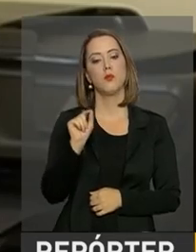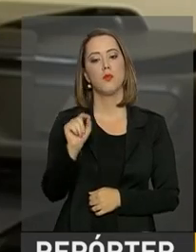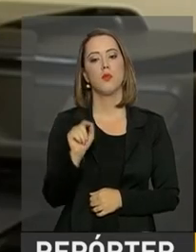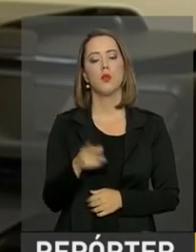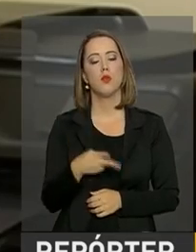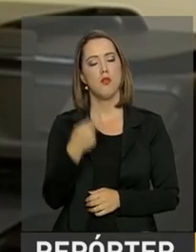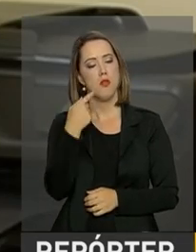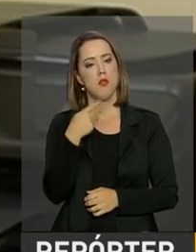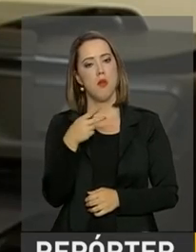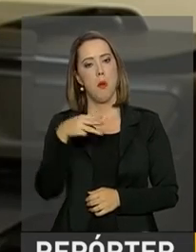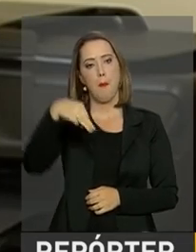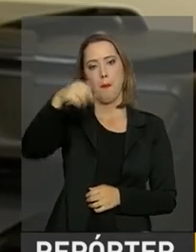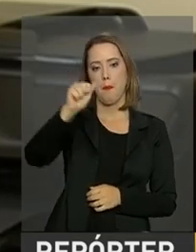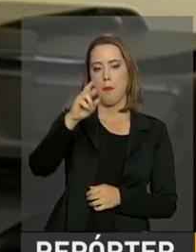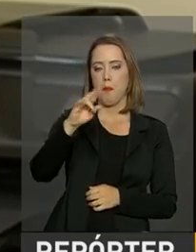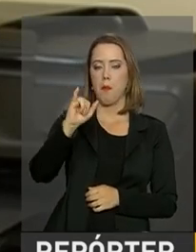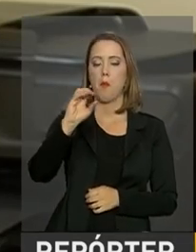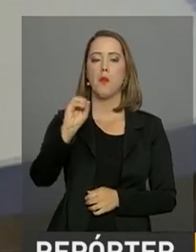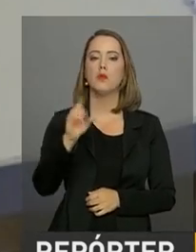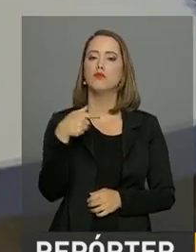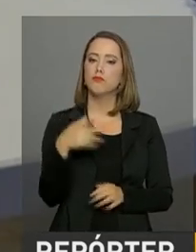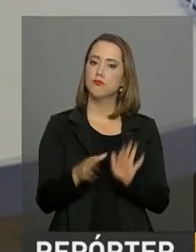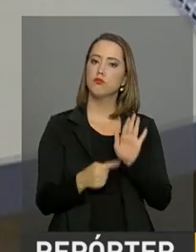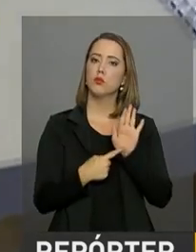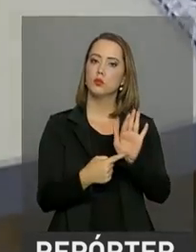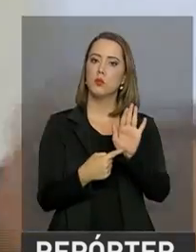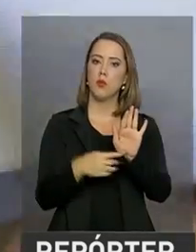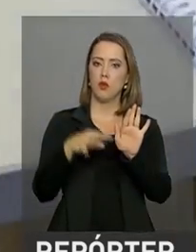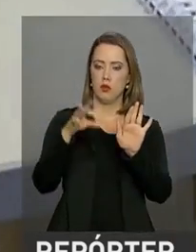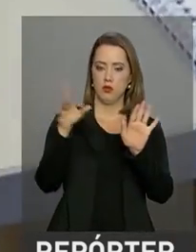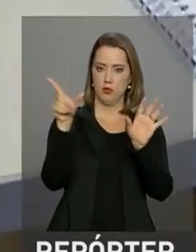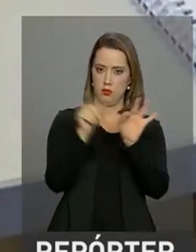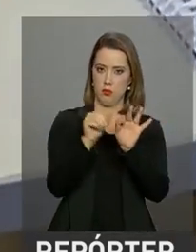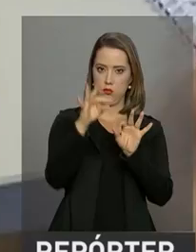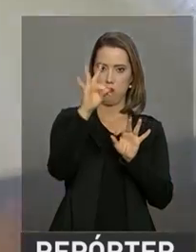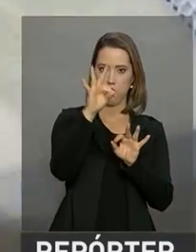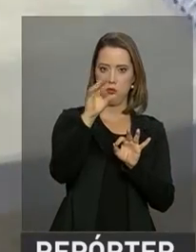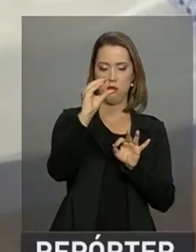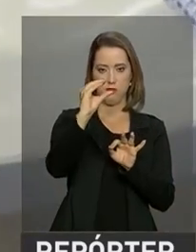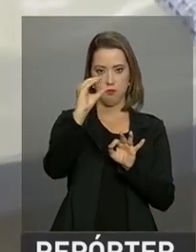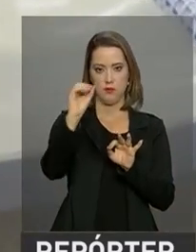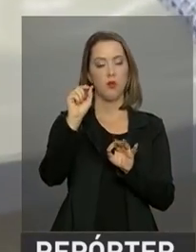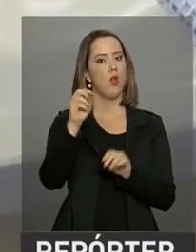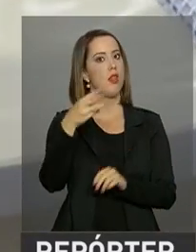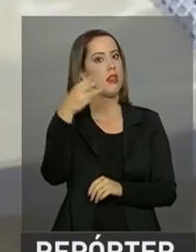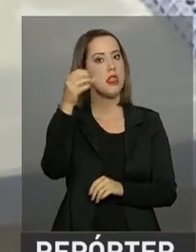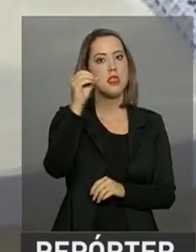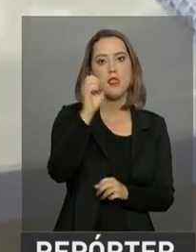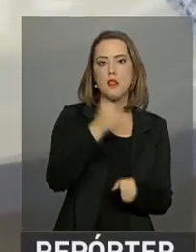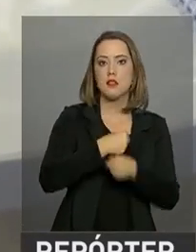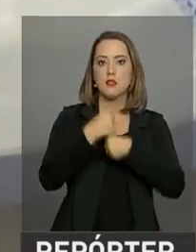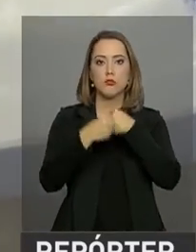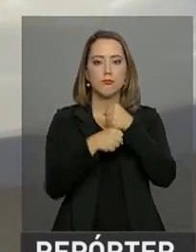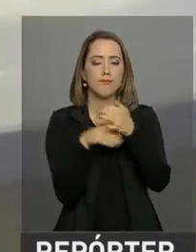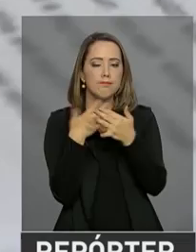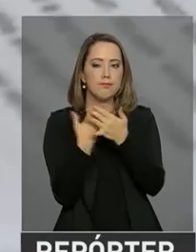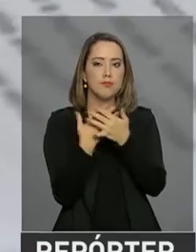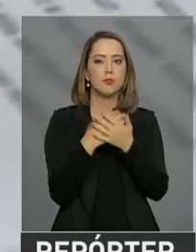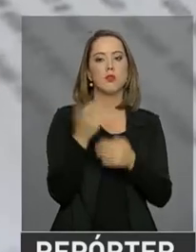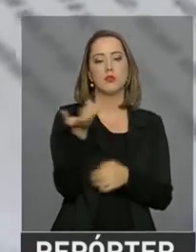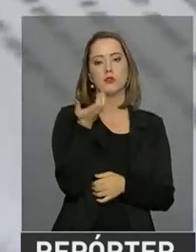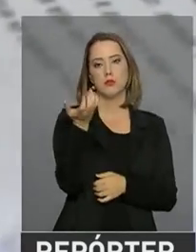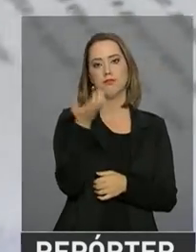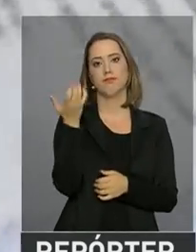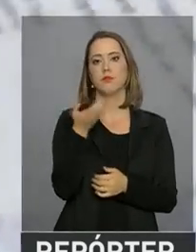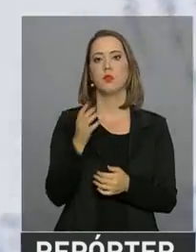mostra com orgulho o trabalho de conclusão em Direito levou 30 anos para finalmente realizar o sonho de cursar uma faculdade